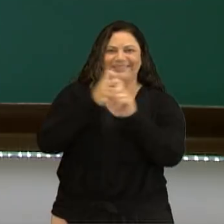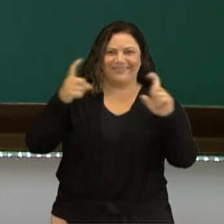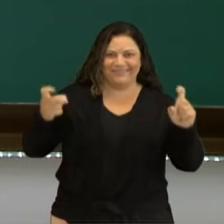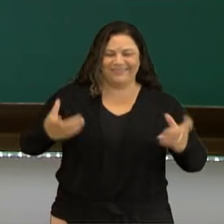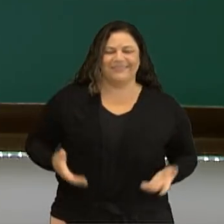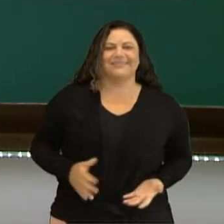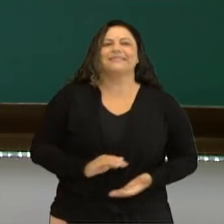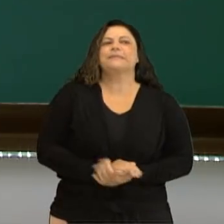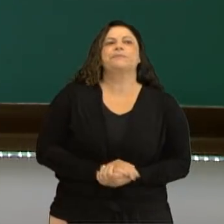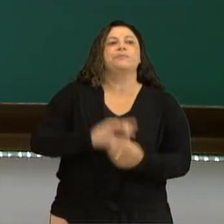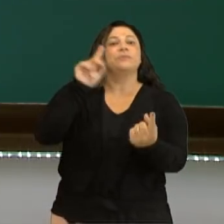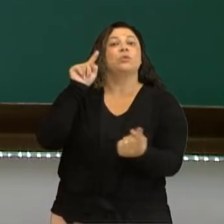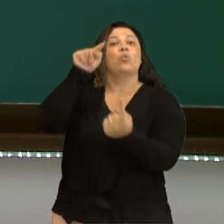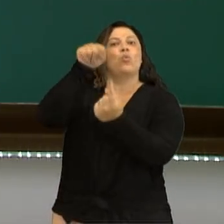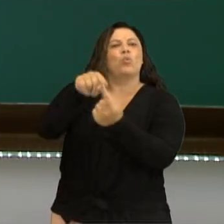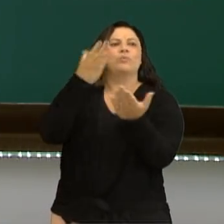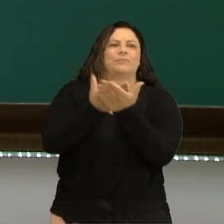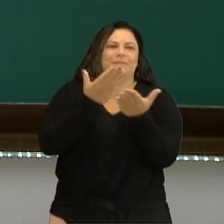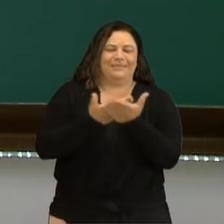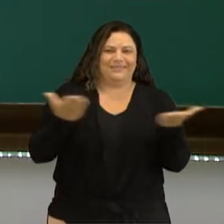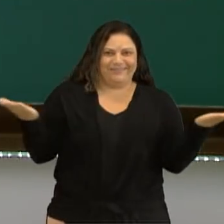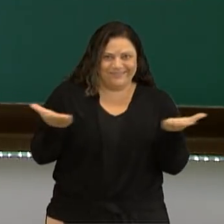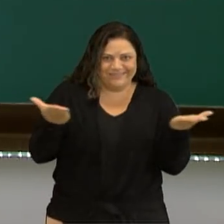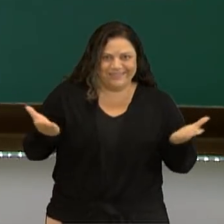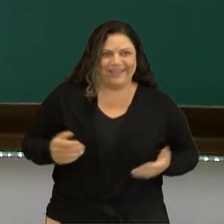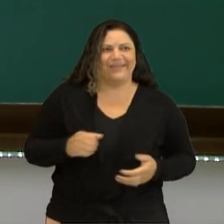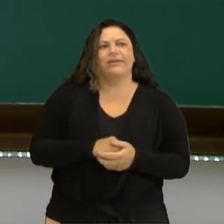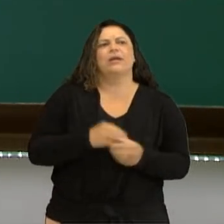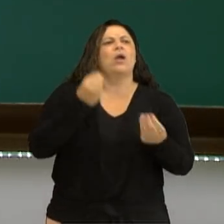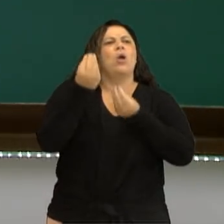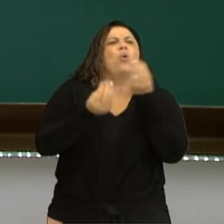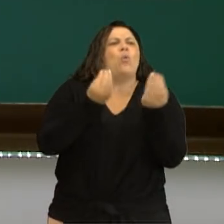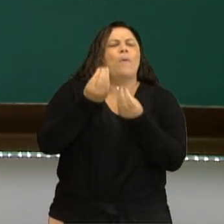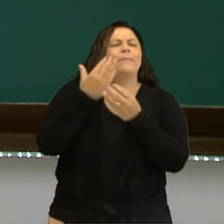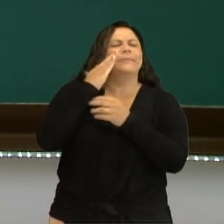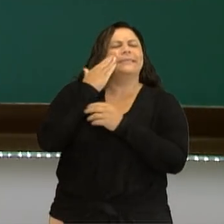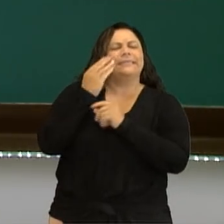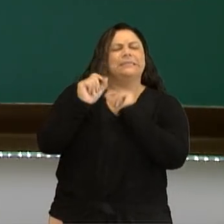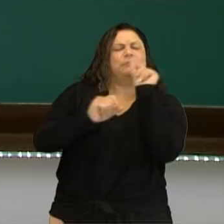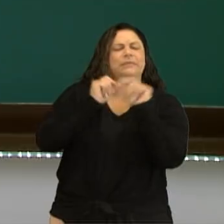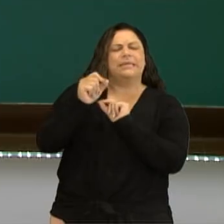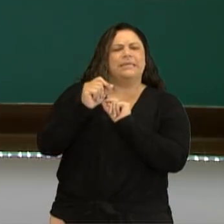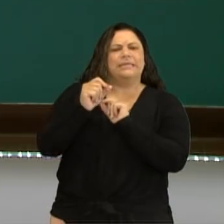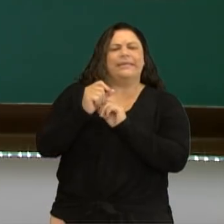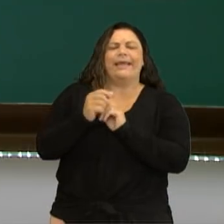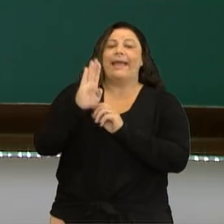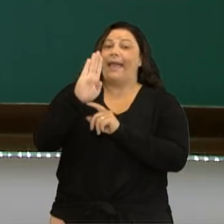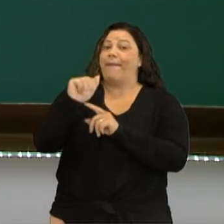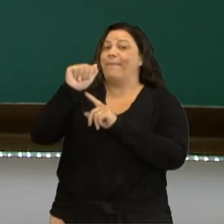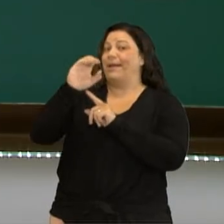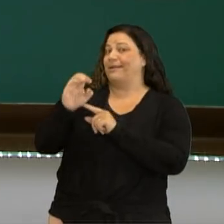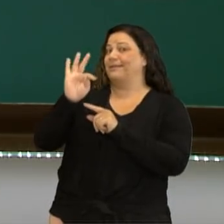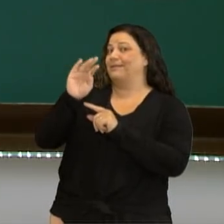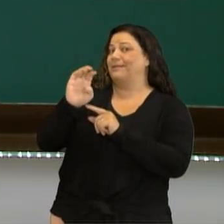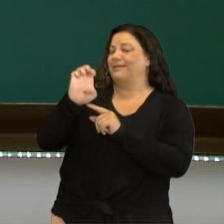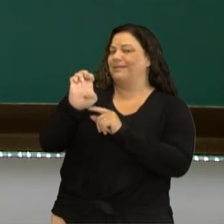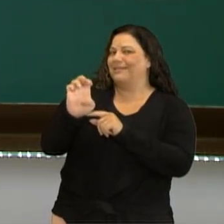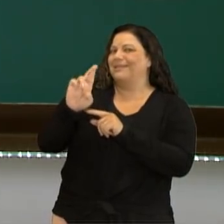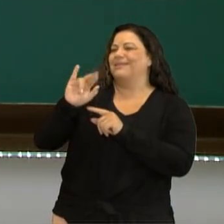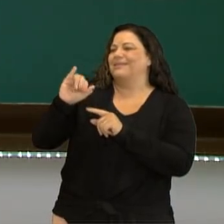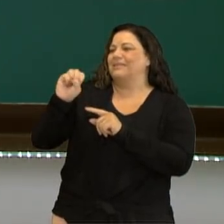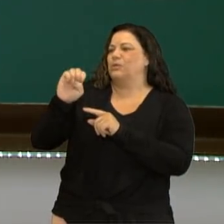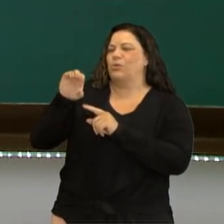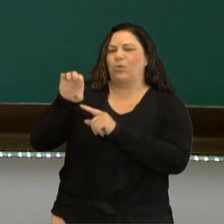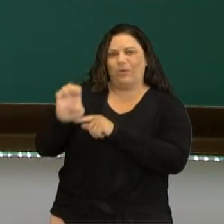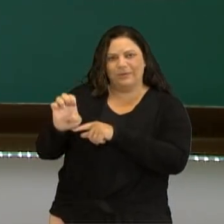os objetivos da nossa aula. Compreender o que é uma bacteriose. Então, bacteriose são